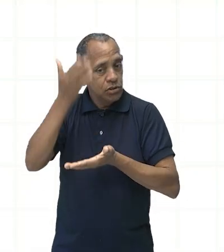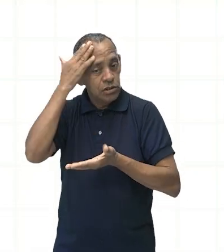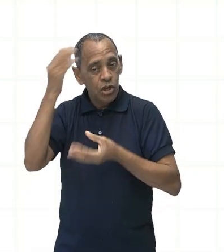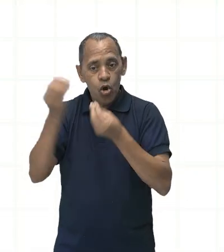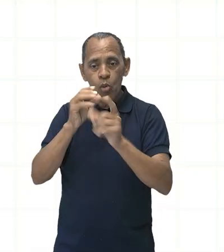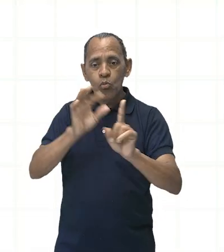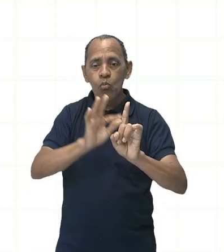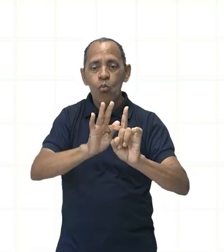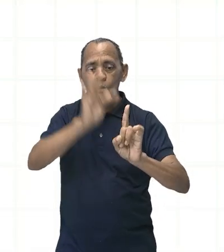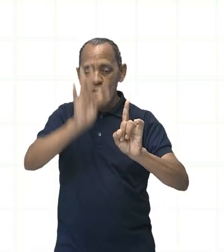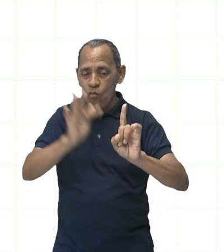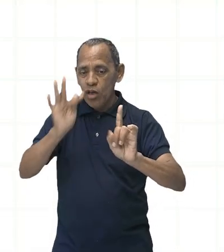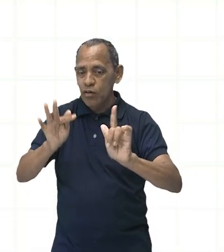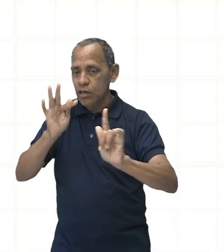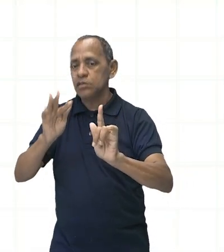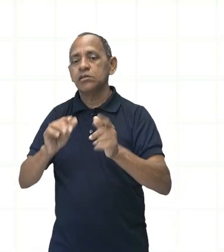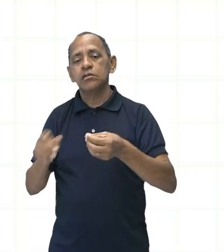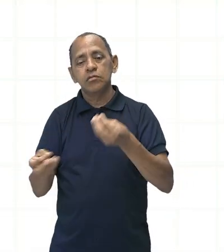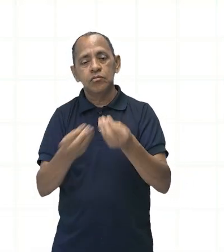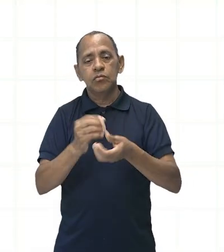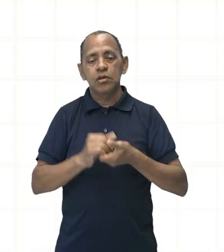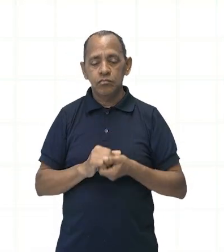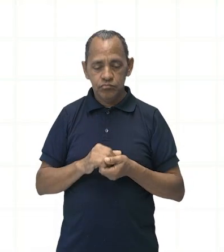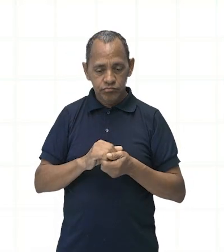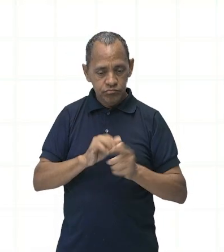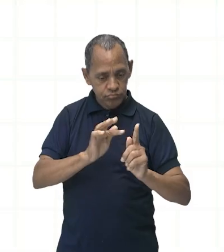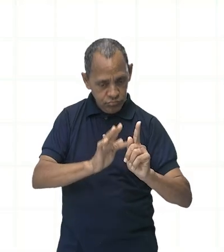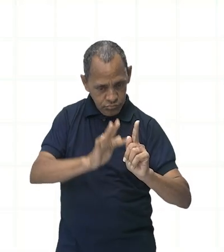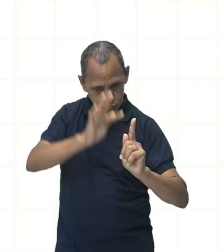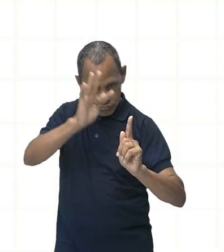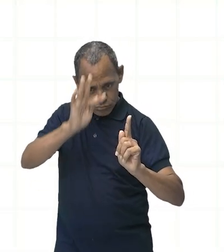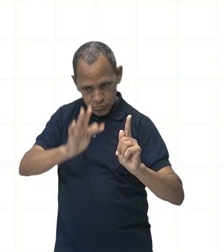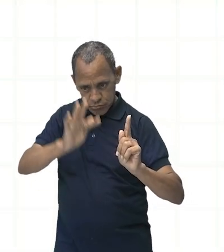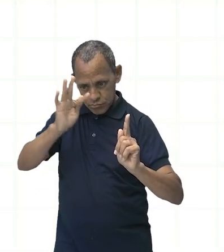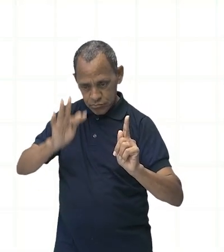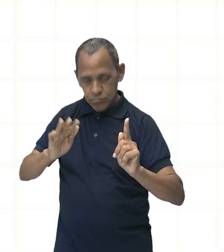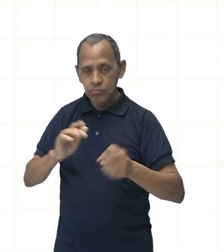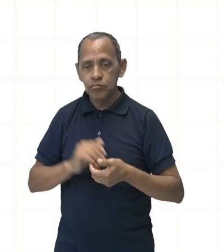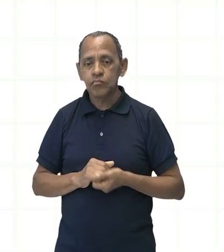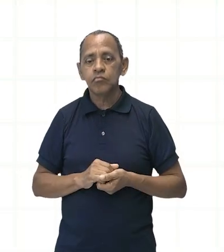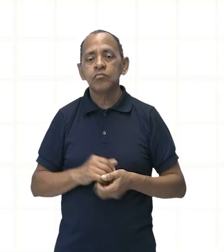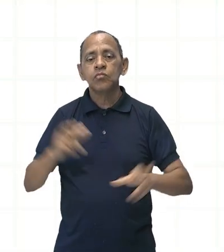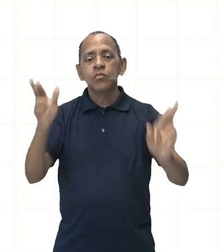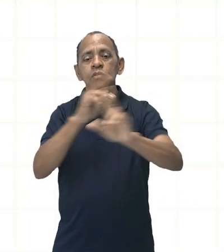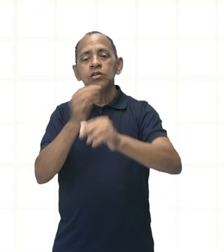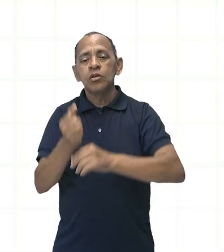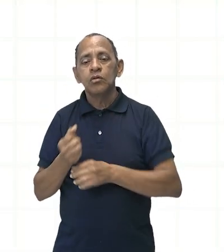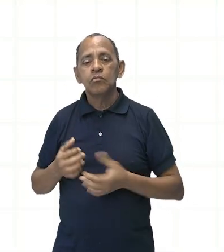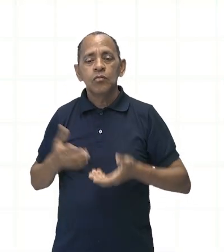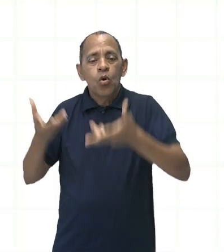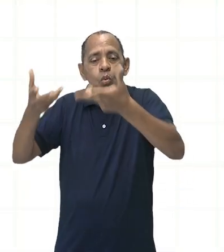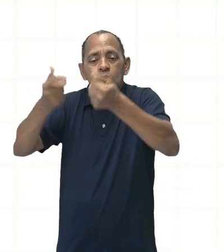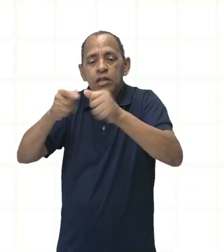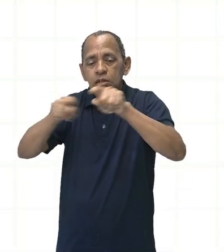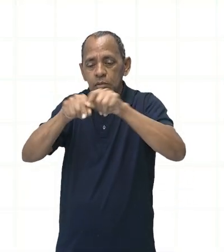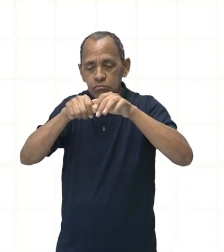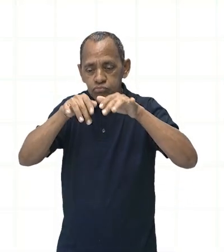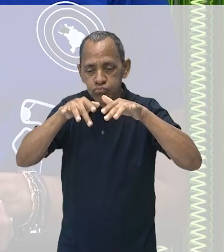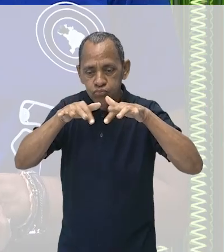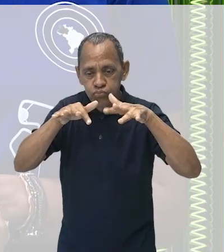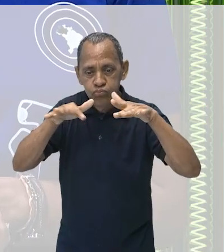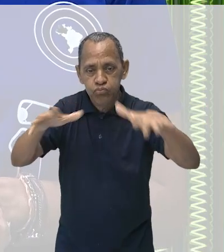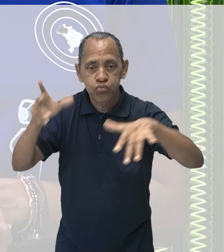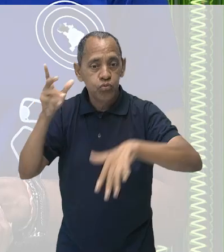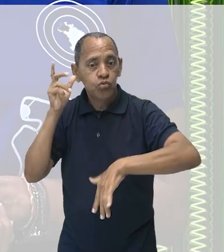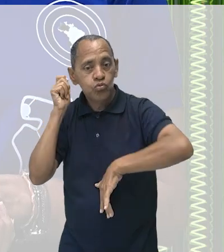vezes uma onda passa por determinado ponto em um intervalo de tempo. Com relação à qualidade e propagação do